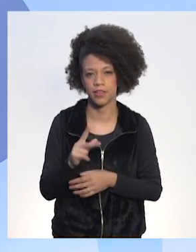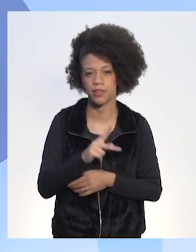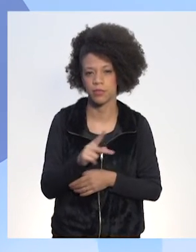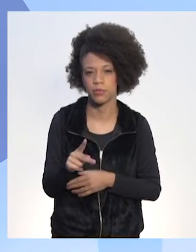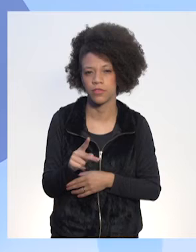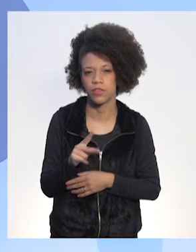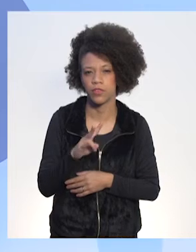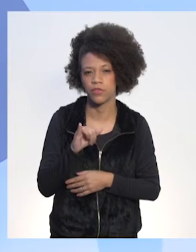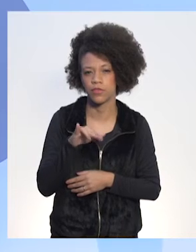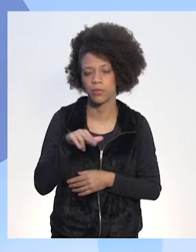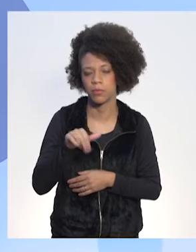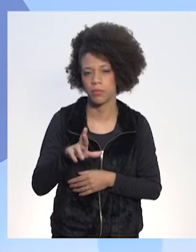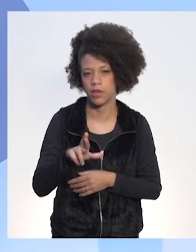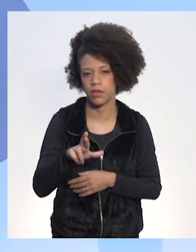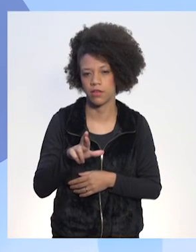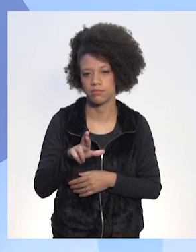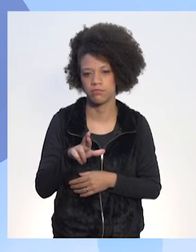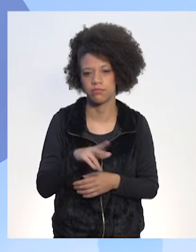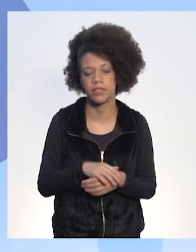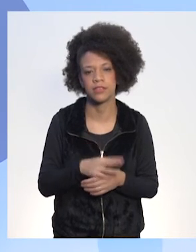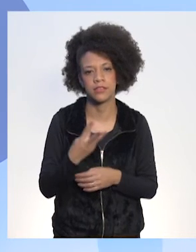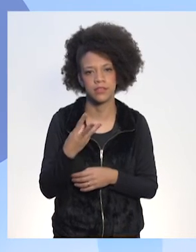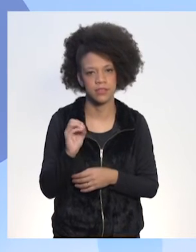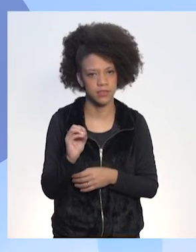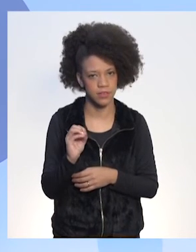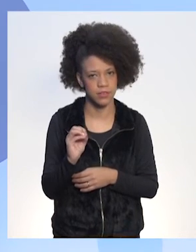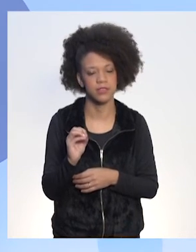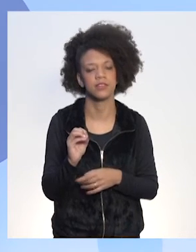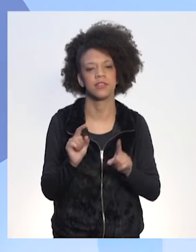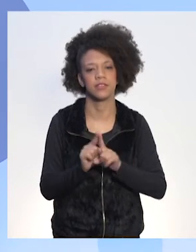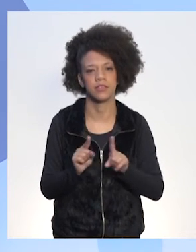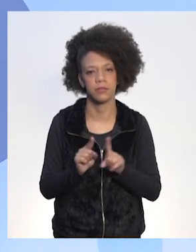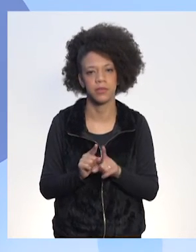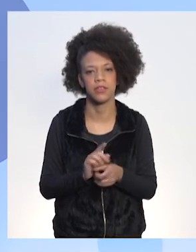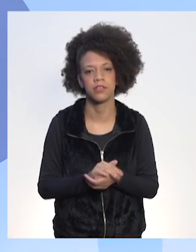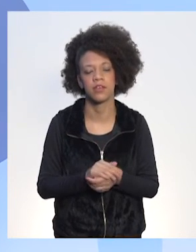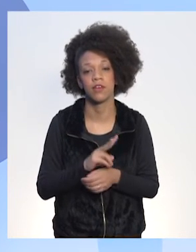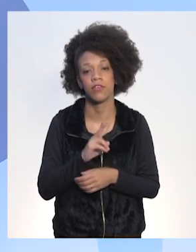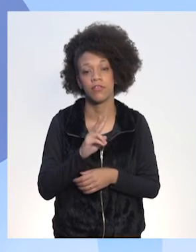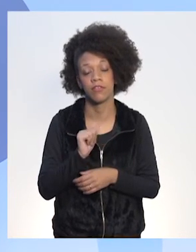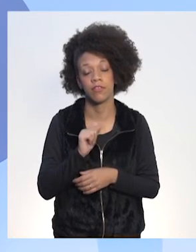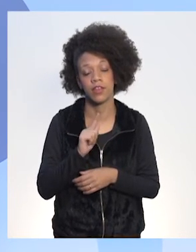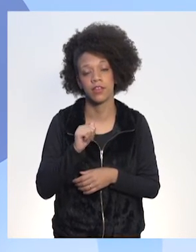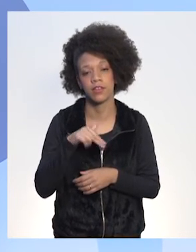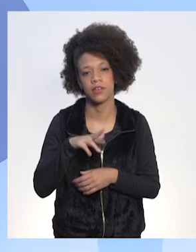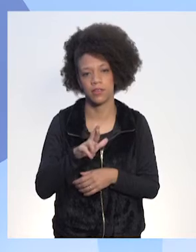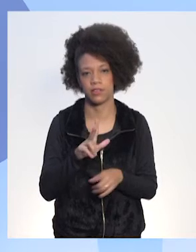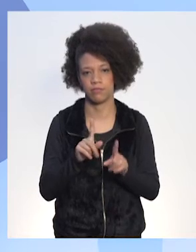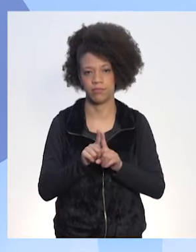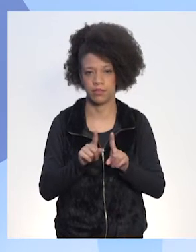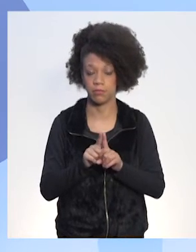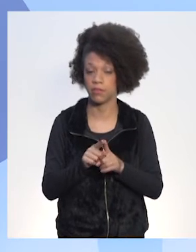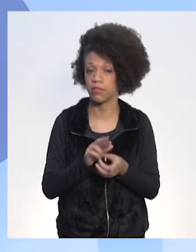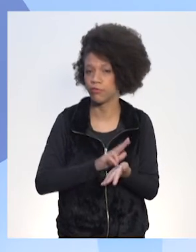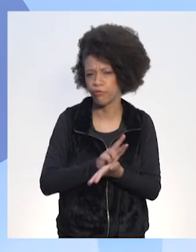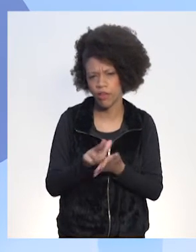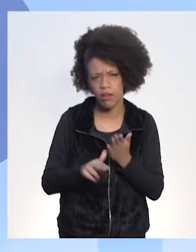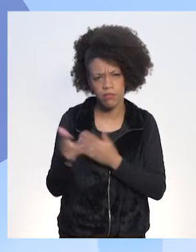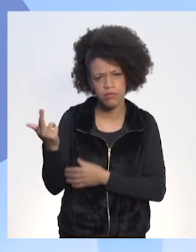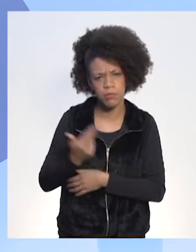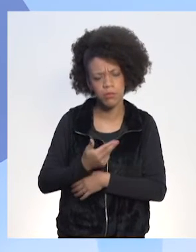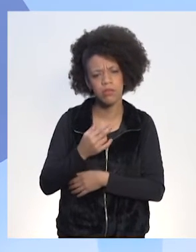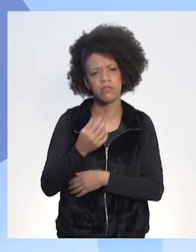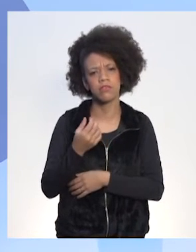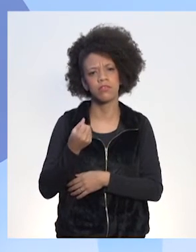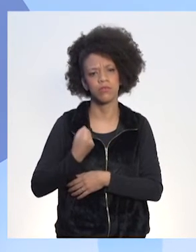Professor Vilmar colocando 30 graus aqui com seus alunos, o Wagner também, tá? E por aí vai, Ale, tá bom? A